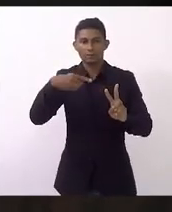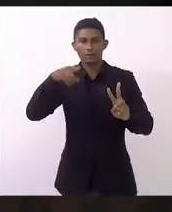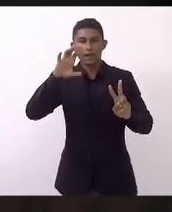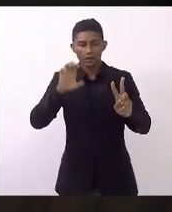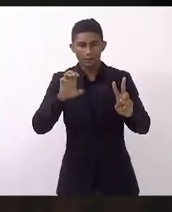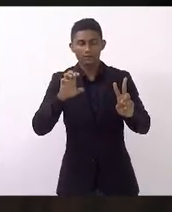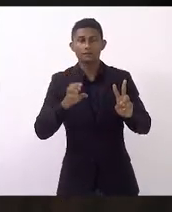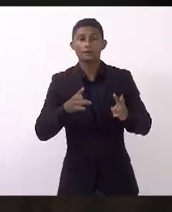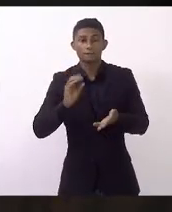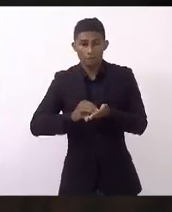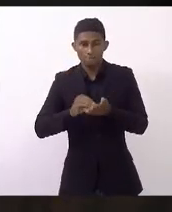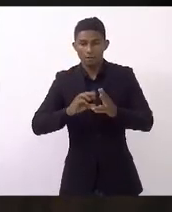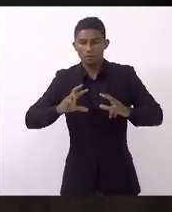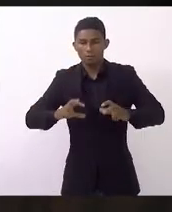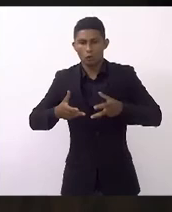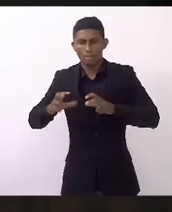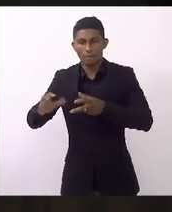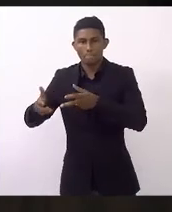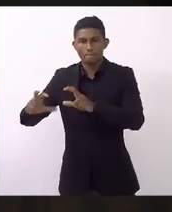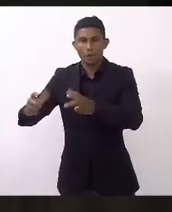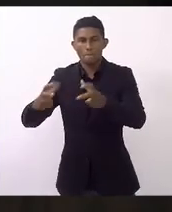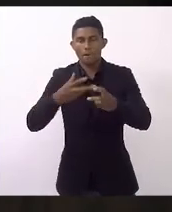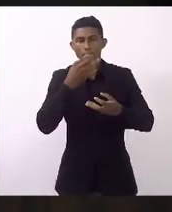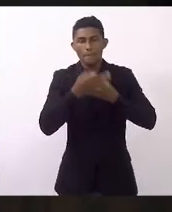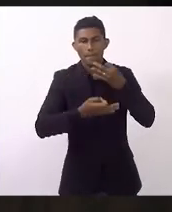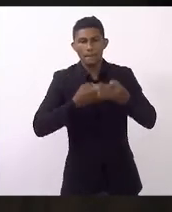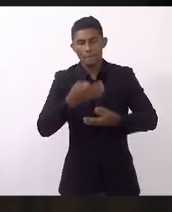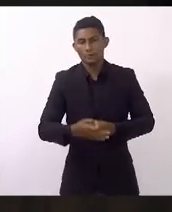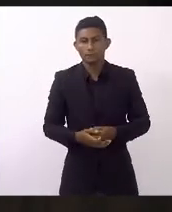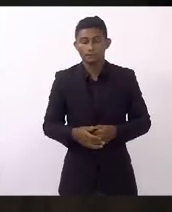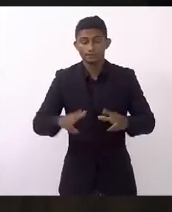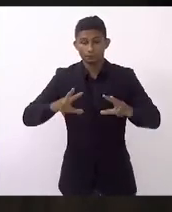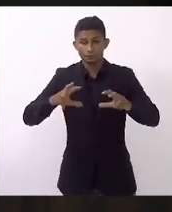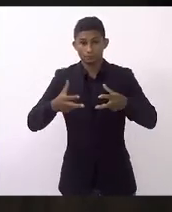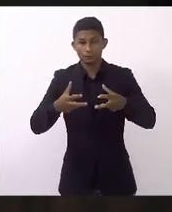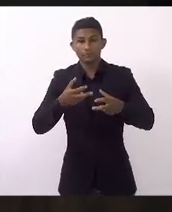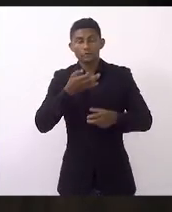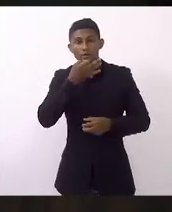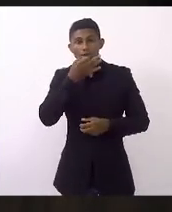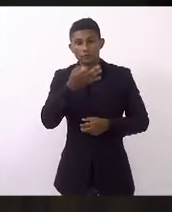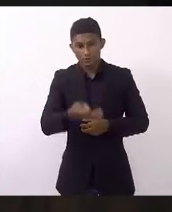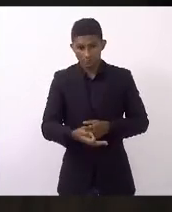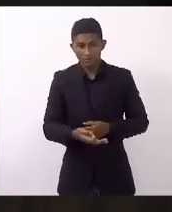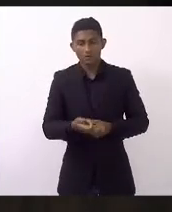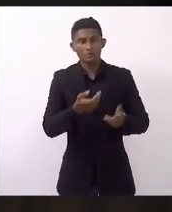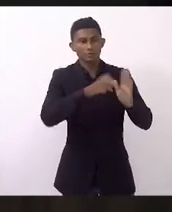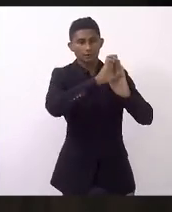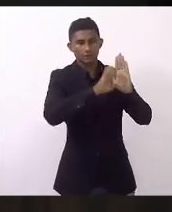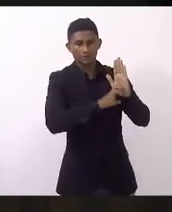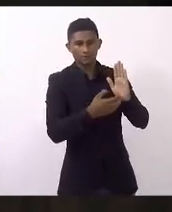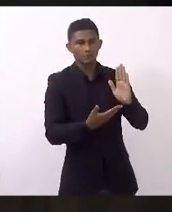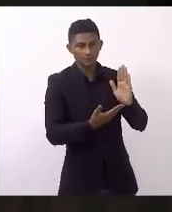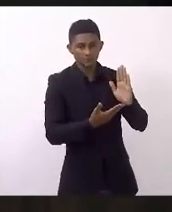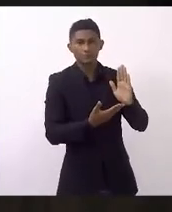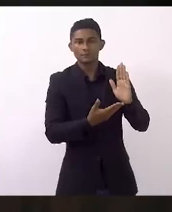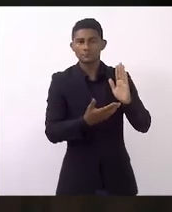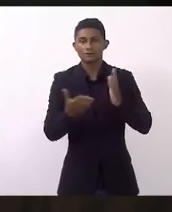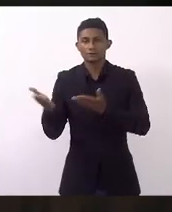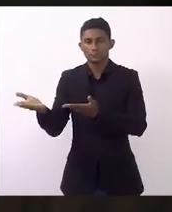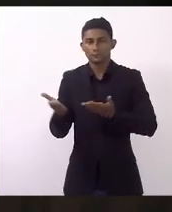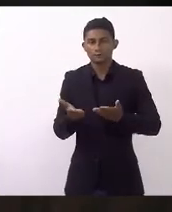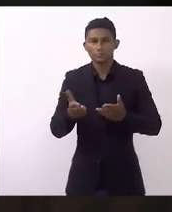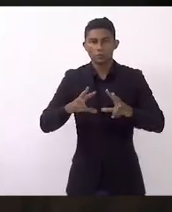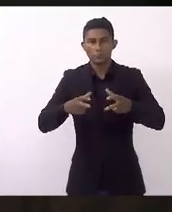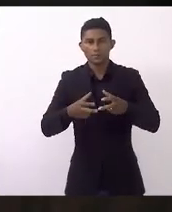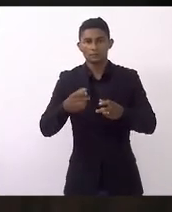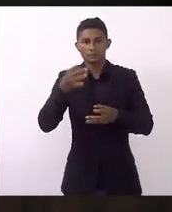comissões de Constituição e Justiça, Defesa do Consumidor, Economia e Orçamento. Para emitir sobre as emendas de plenário. Para emitir parecer pela Comissão de